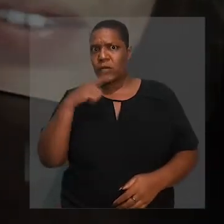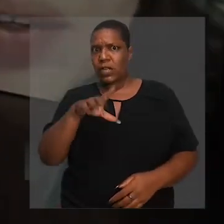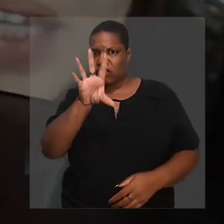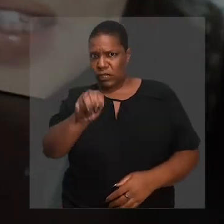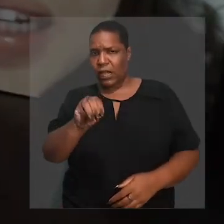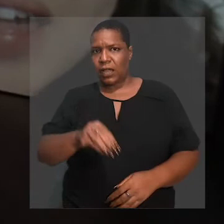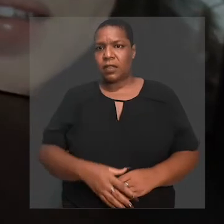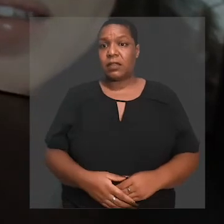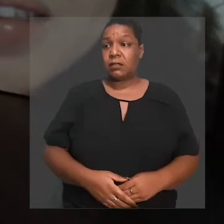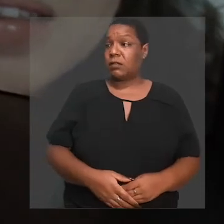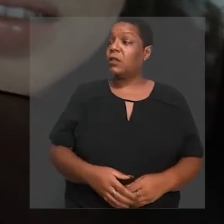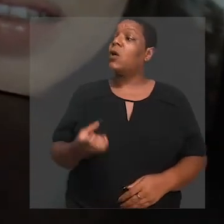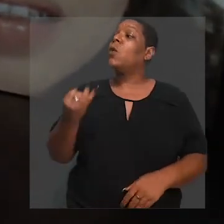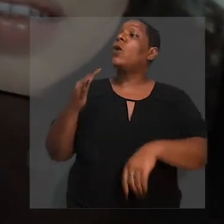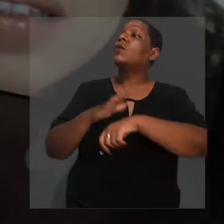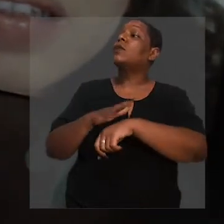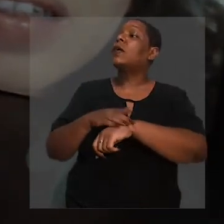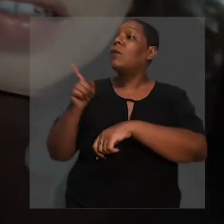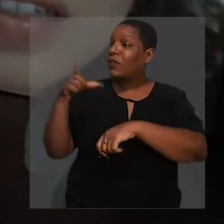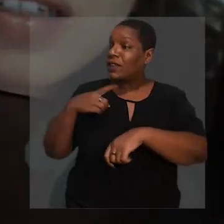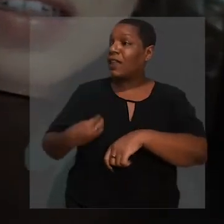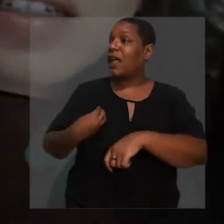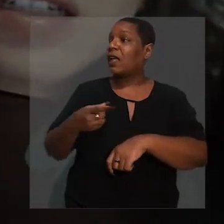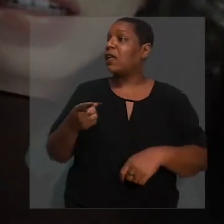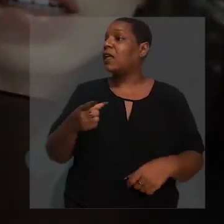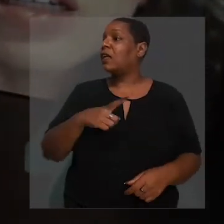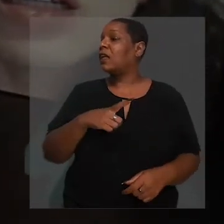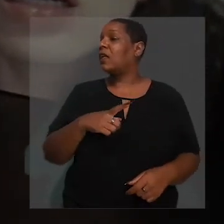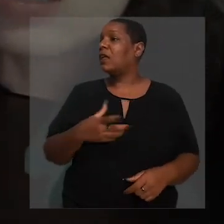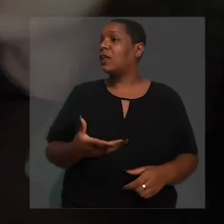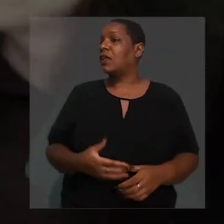Você, será que você consegue desligar? Há quanto tempo você tá aí?